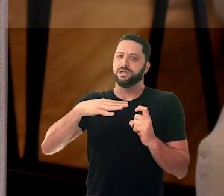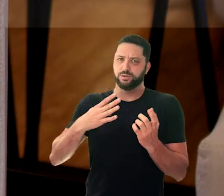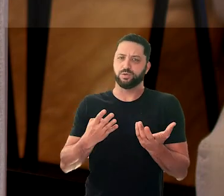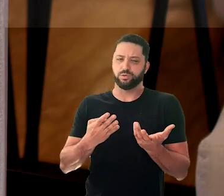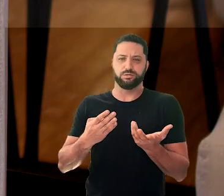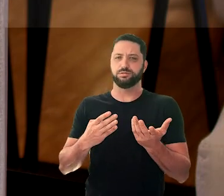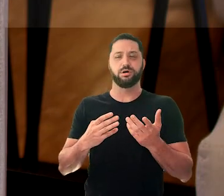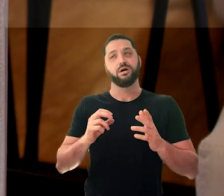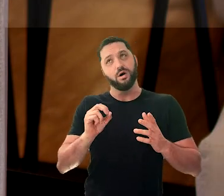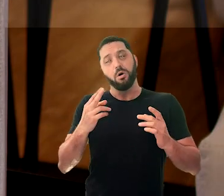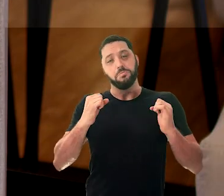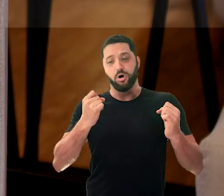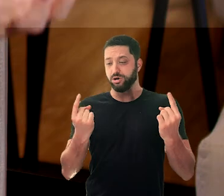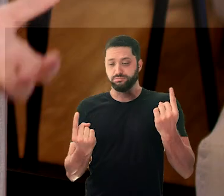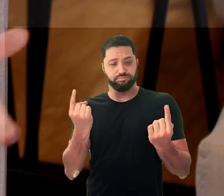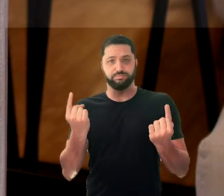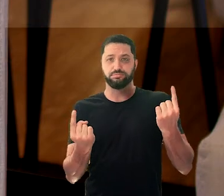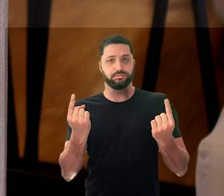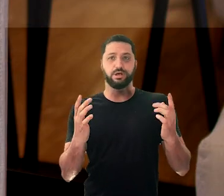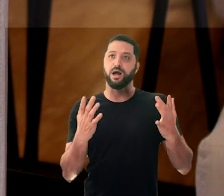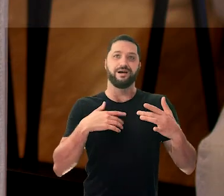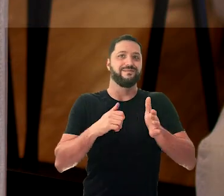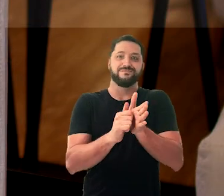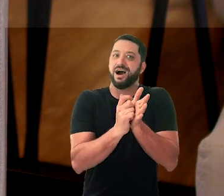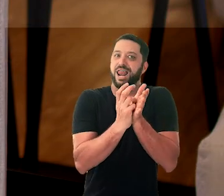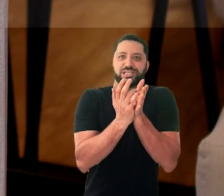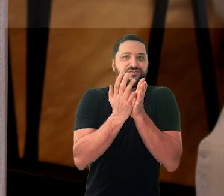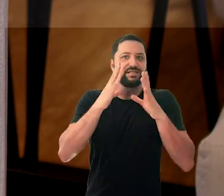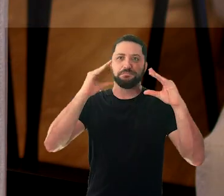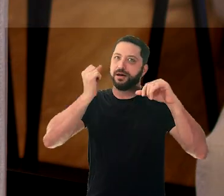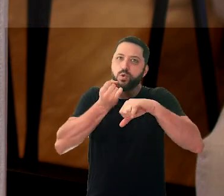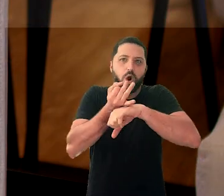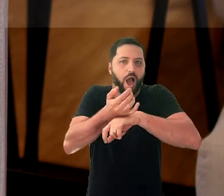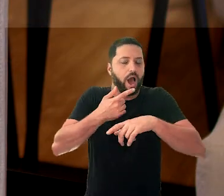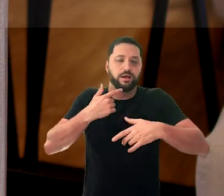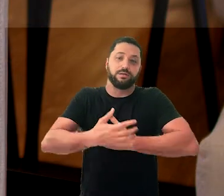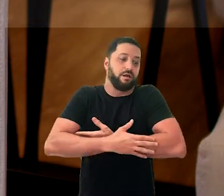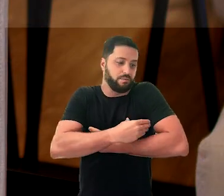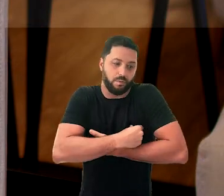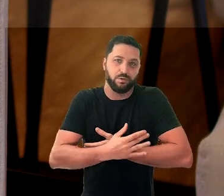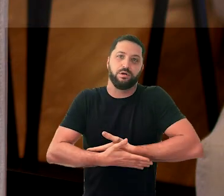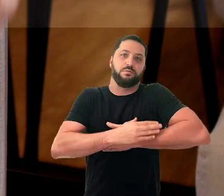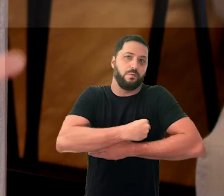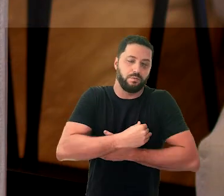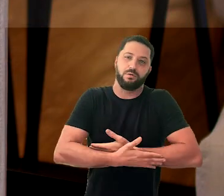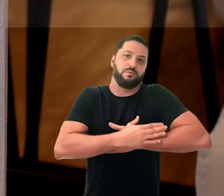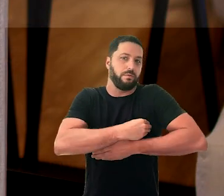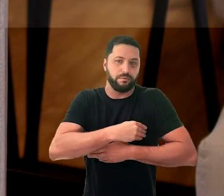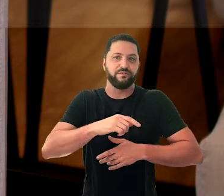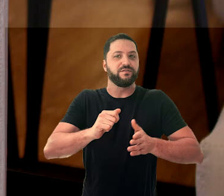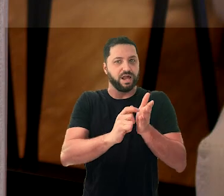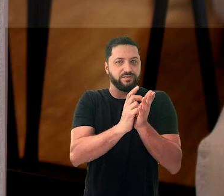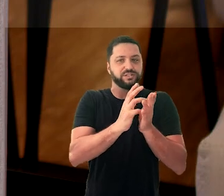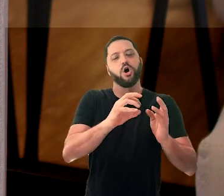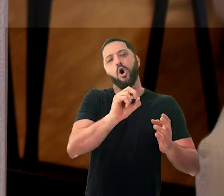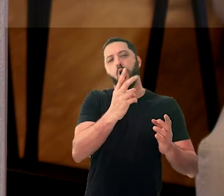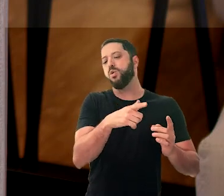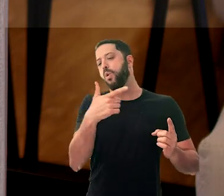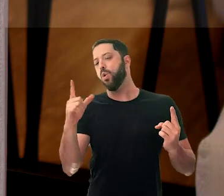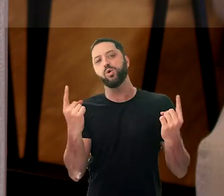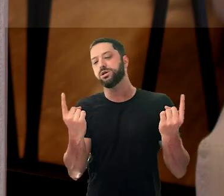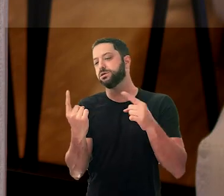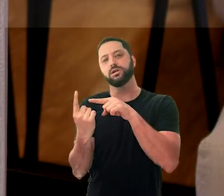você precisa fazer a livre demanda e amamentar a criança várias vezes durante a madrugada, fazer cama compartilhada, ou a